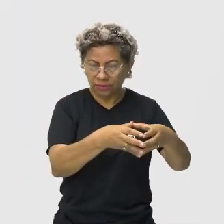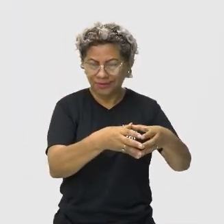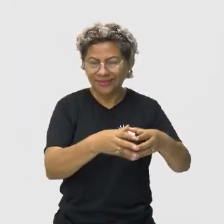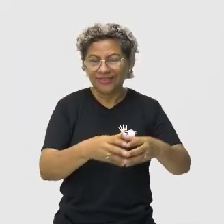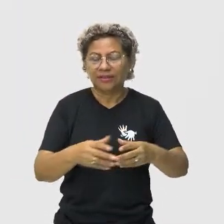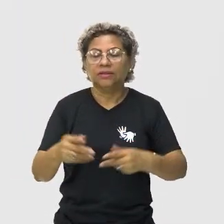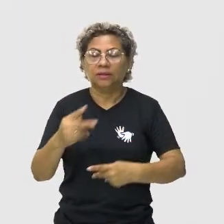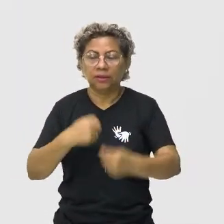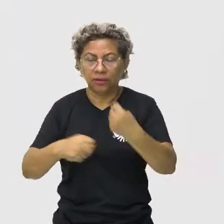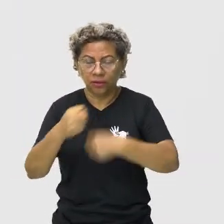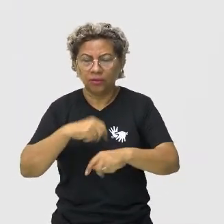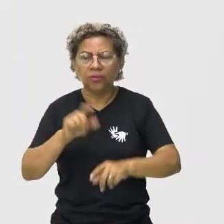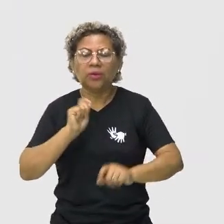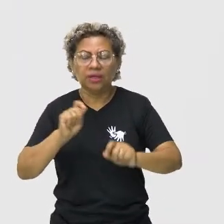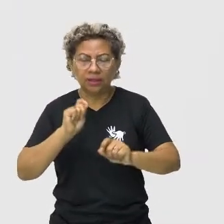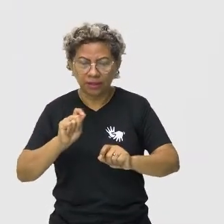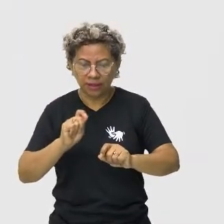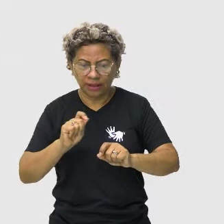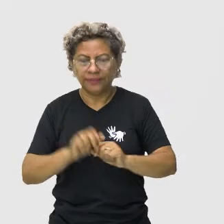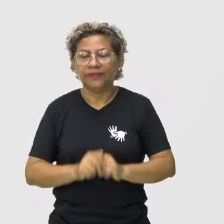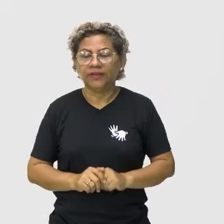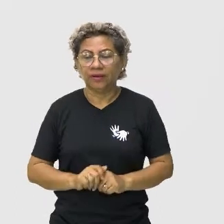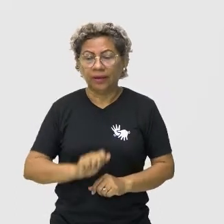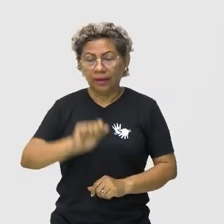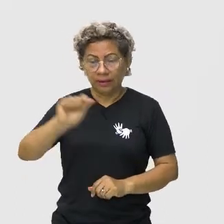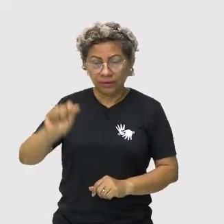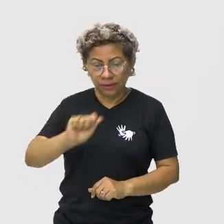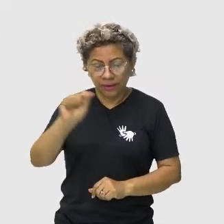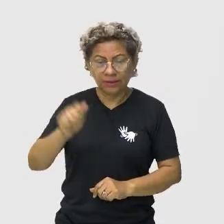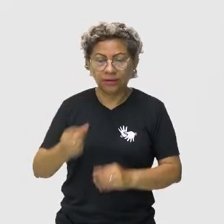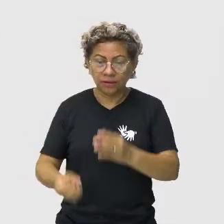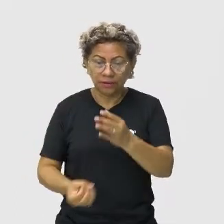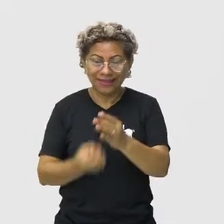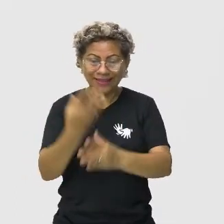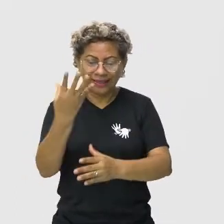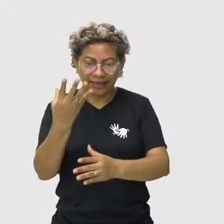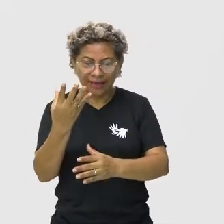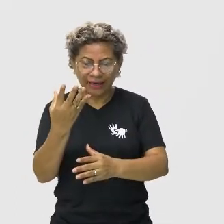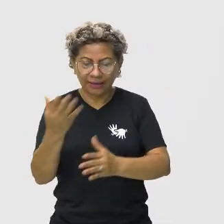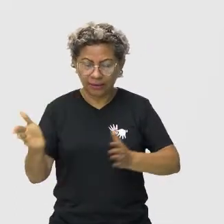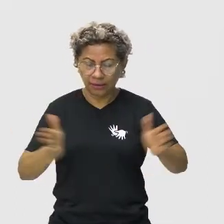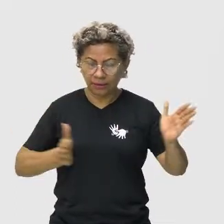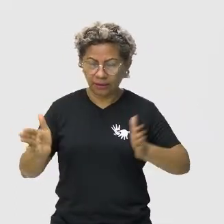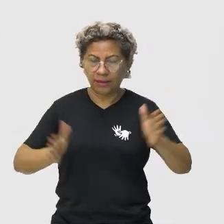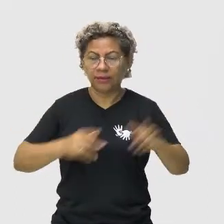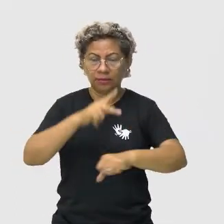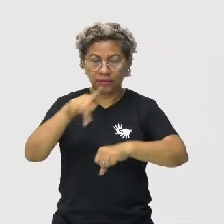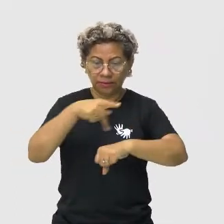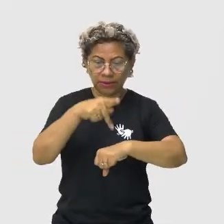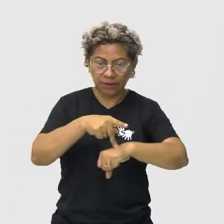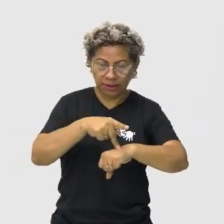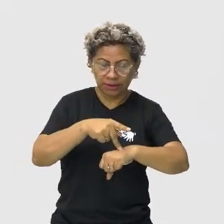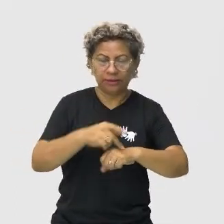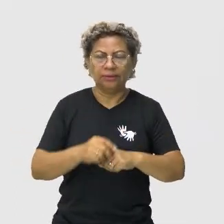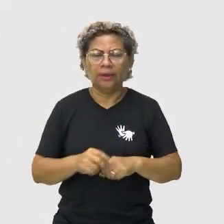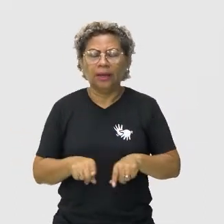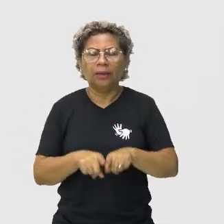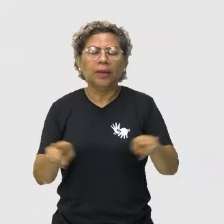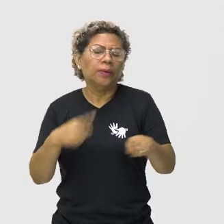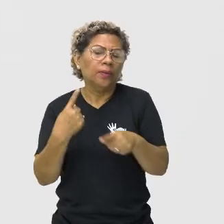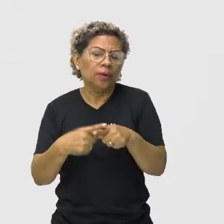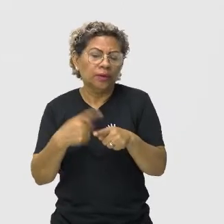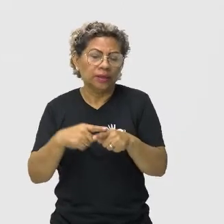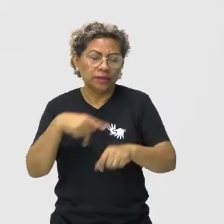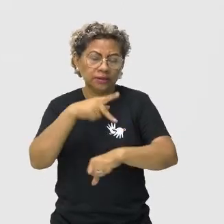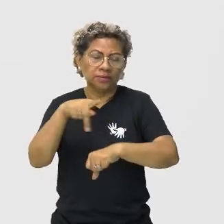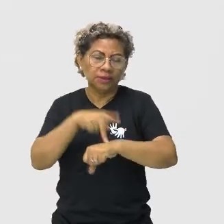ser associações criadas entre países, tá? Mas por que que esses países acabaram criando,